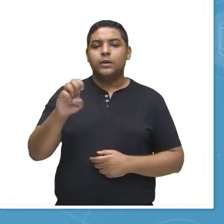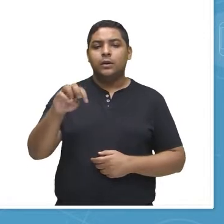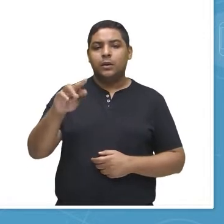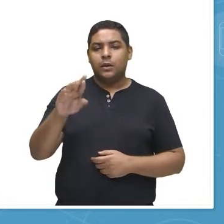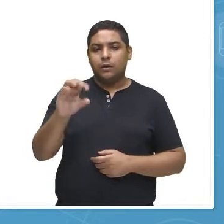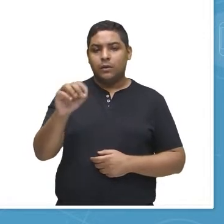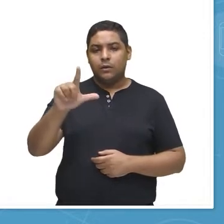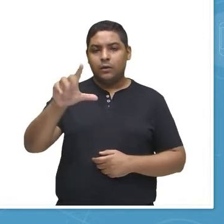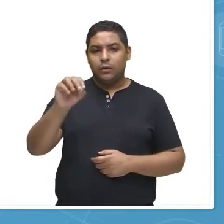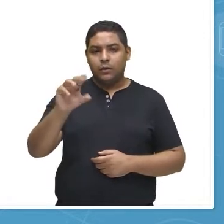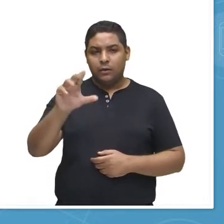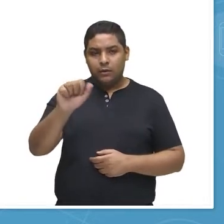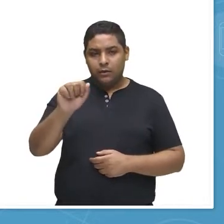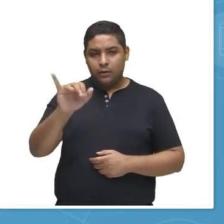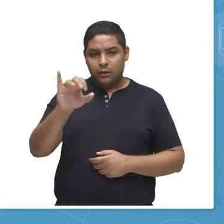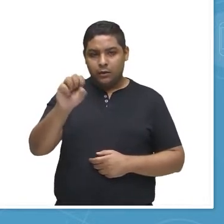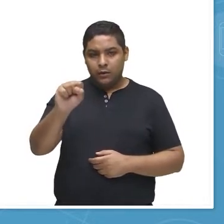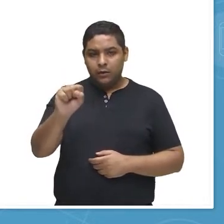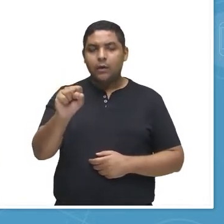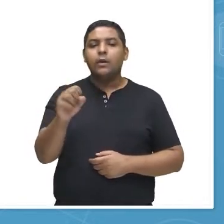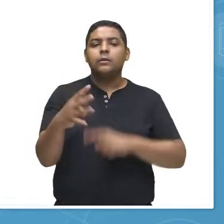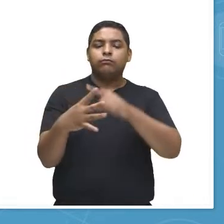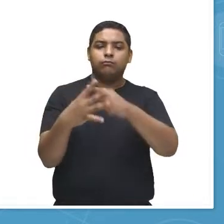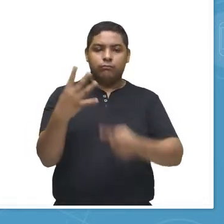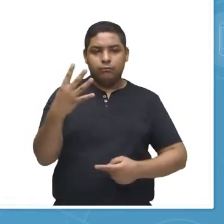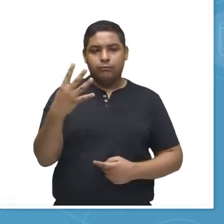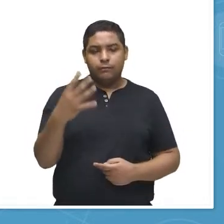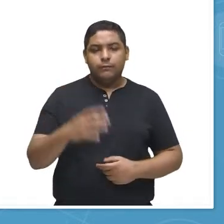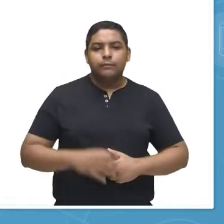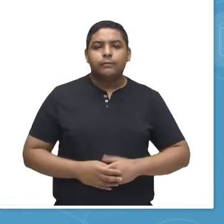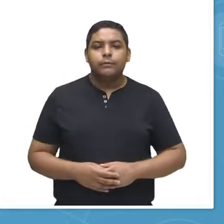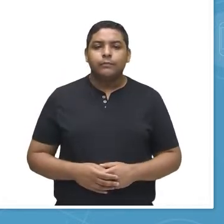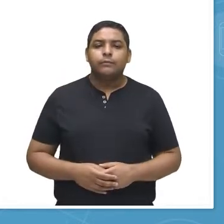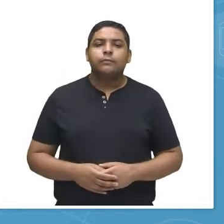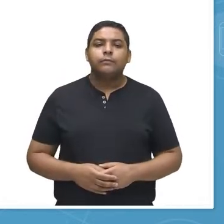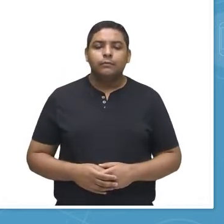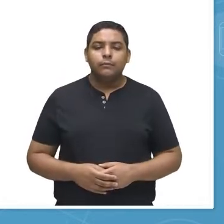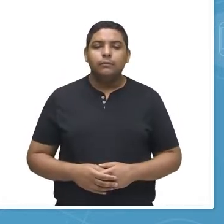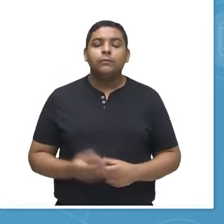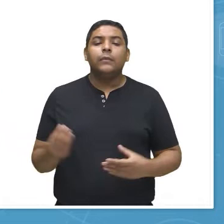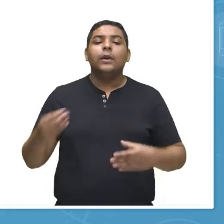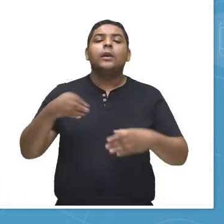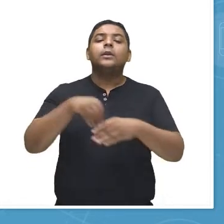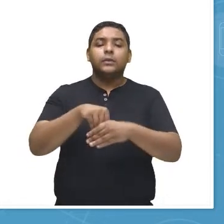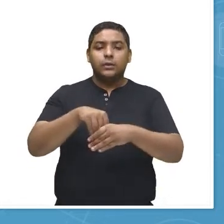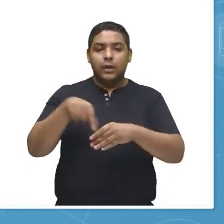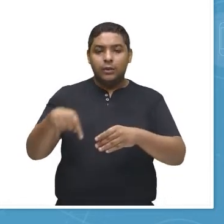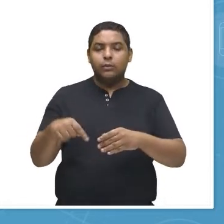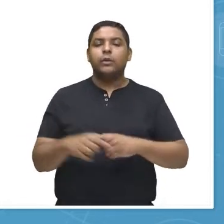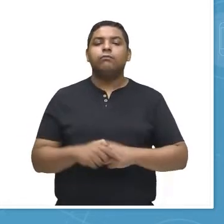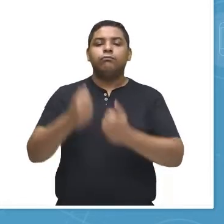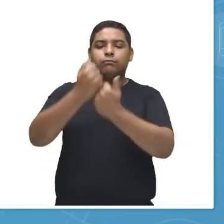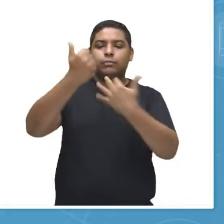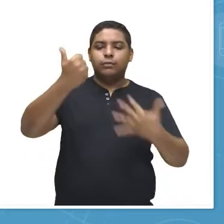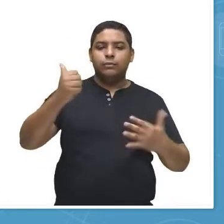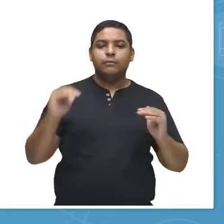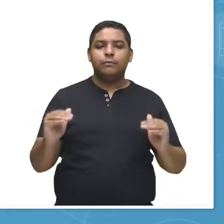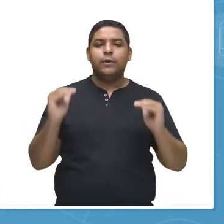regionais, tá? Dentro da hierarquia urbana, vamos ver agora o conceito de metrópole, tá